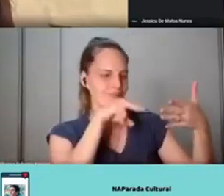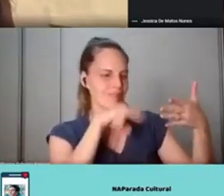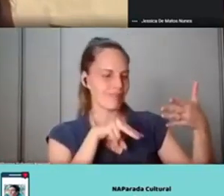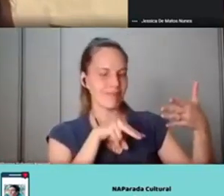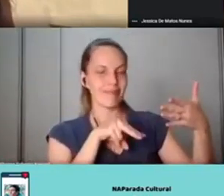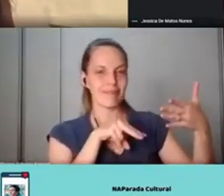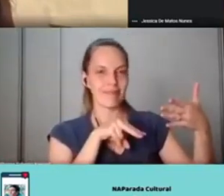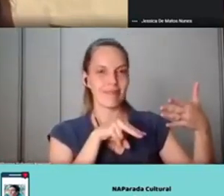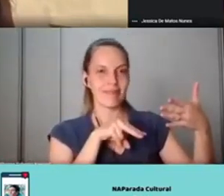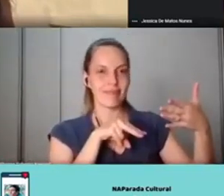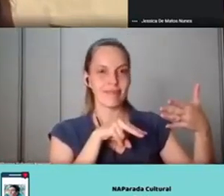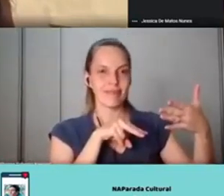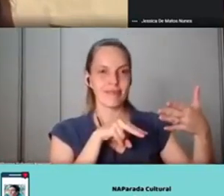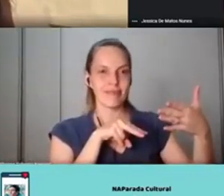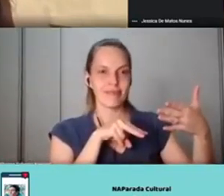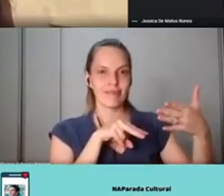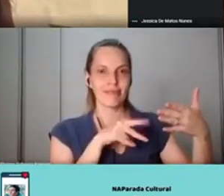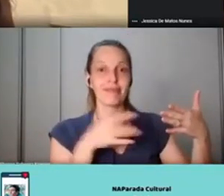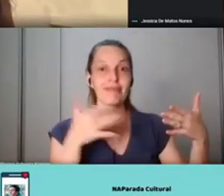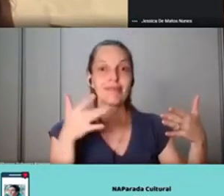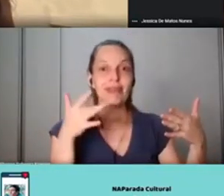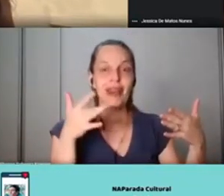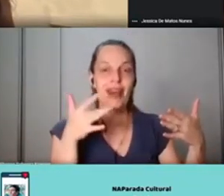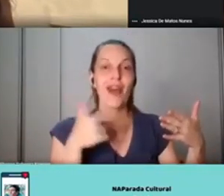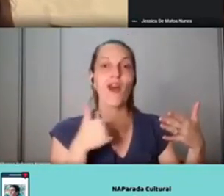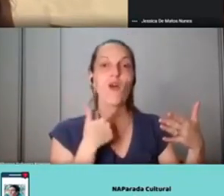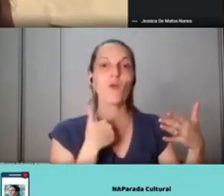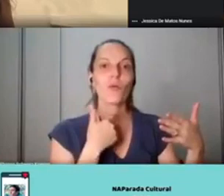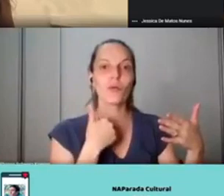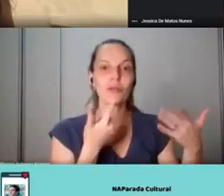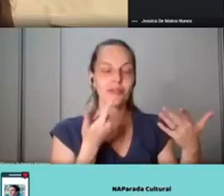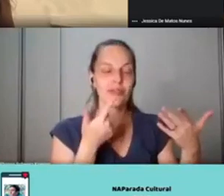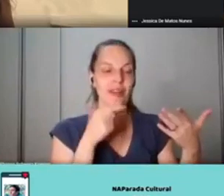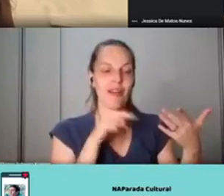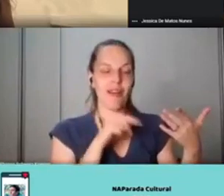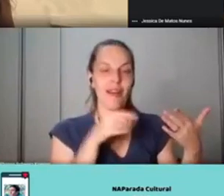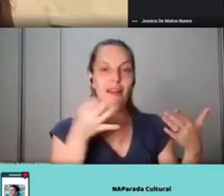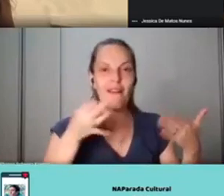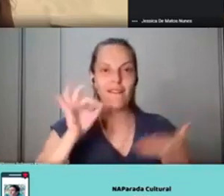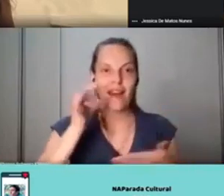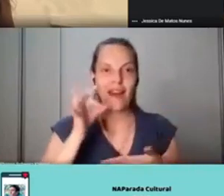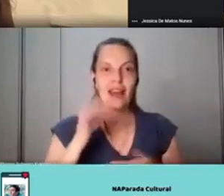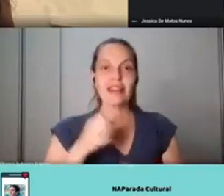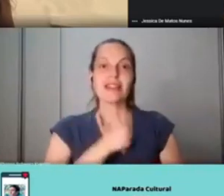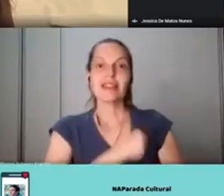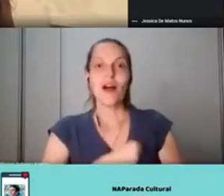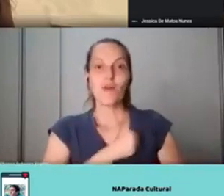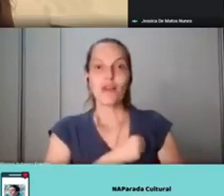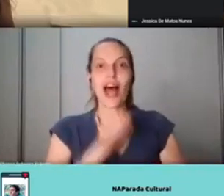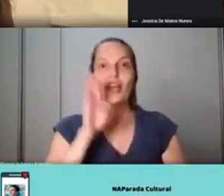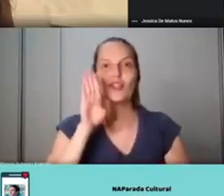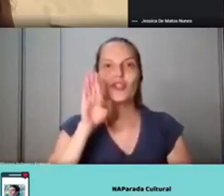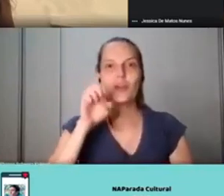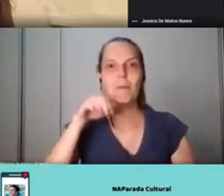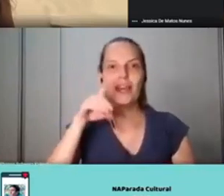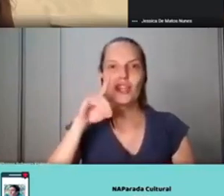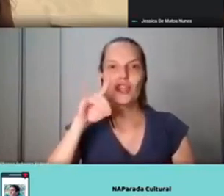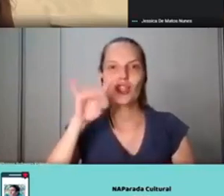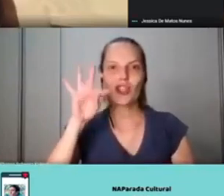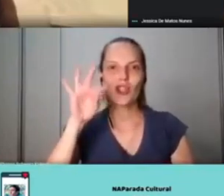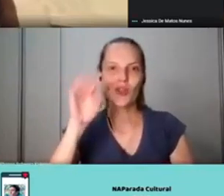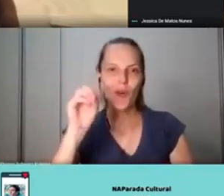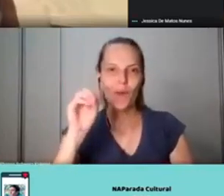Ó, o gosto pelo café, saudade do Bendita com os meus colegas. Então,